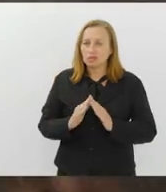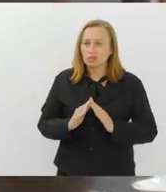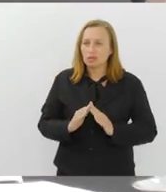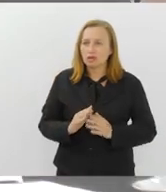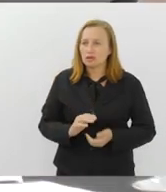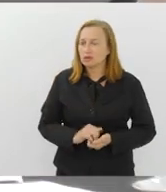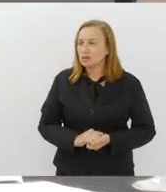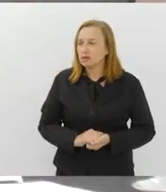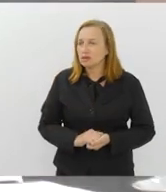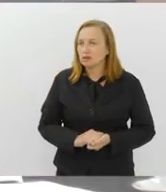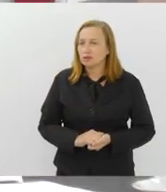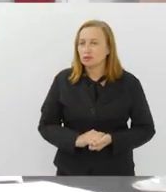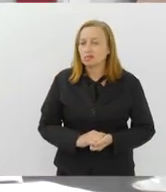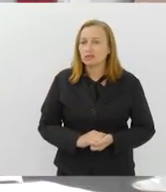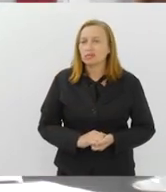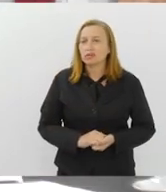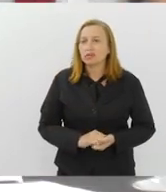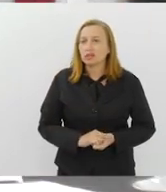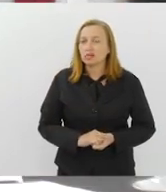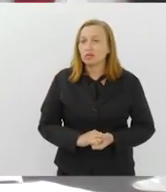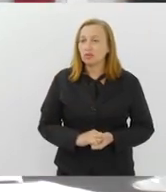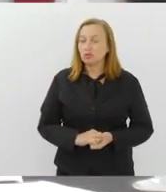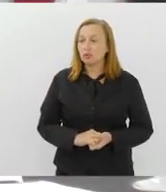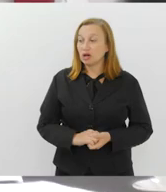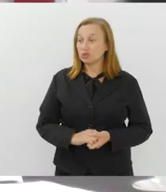Senhor Cleudes, por favor.